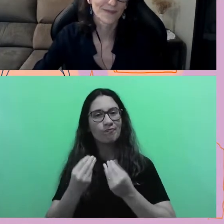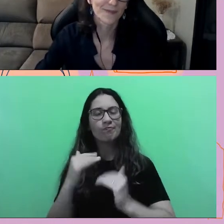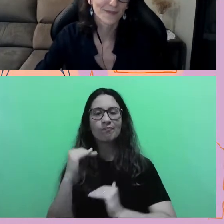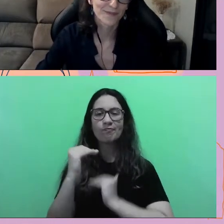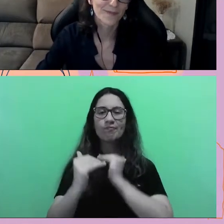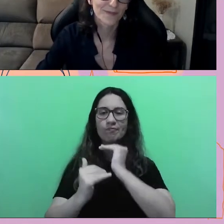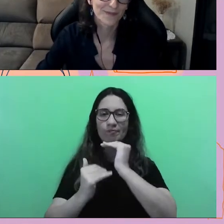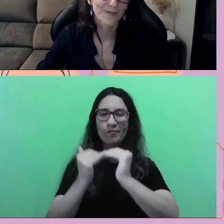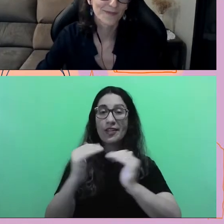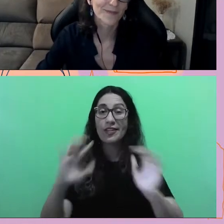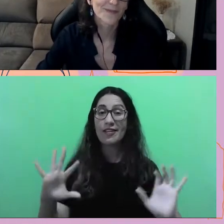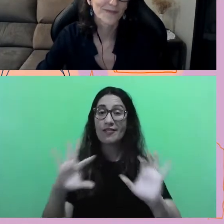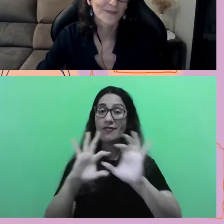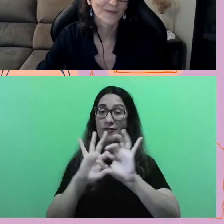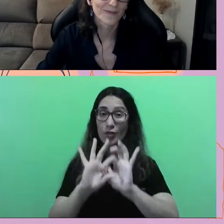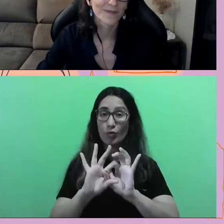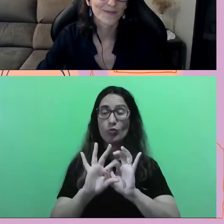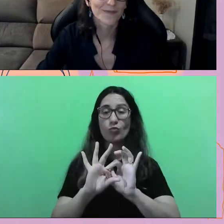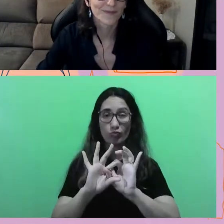esse vínculo, né?